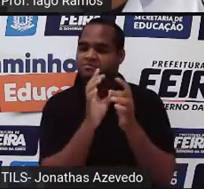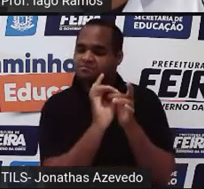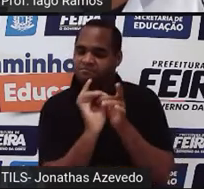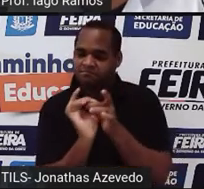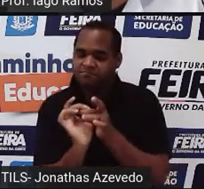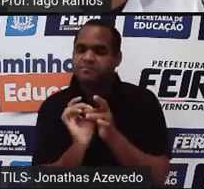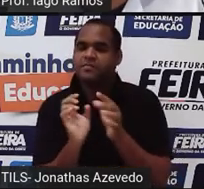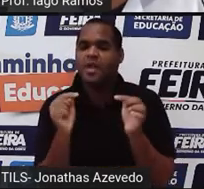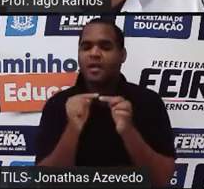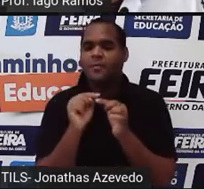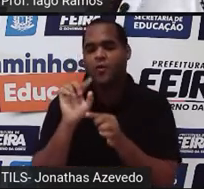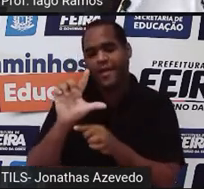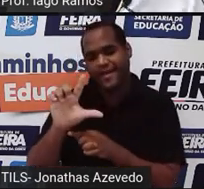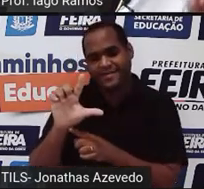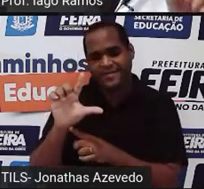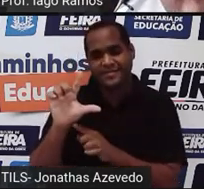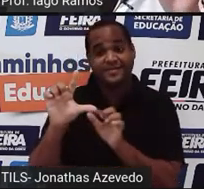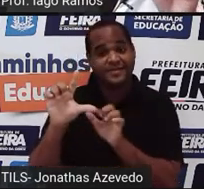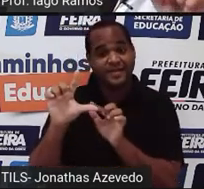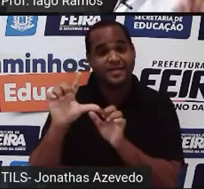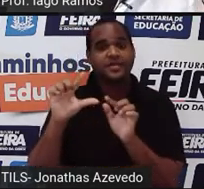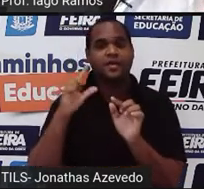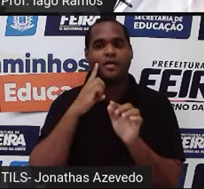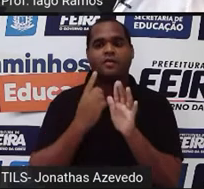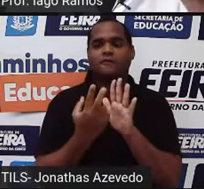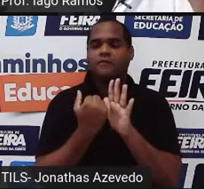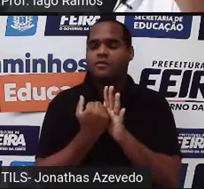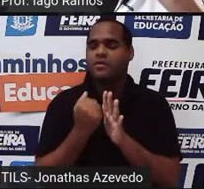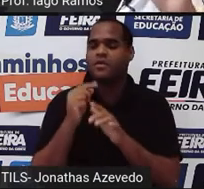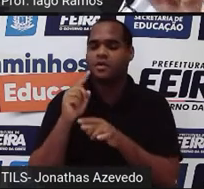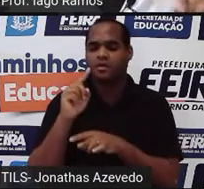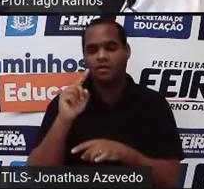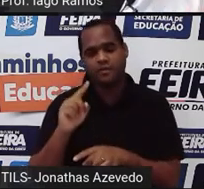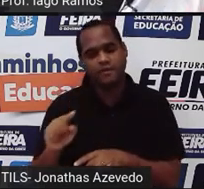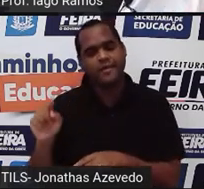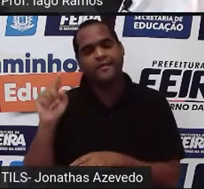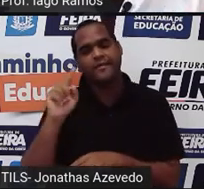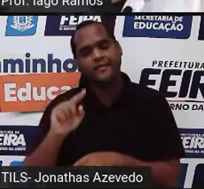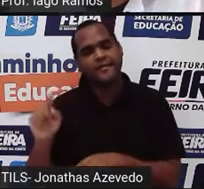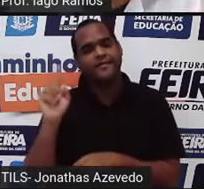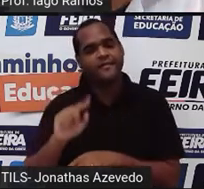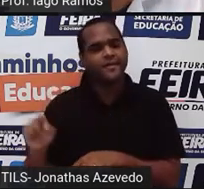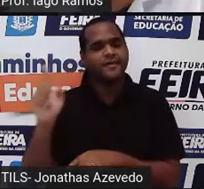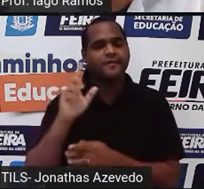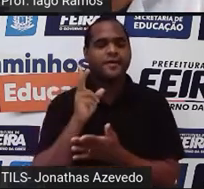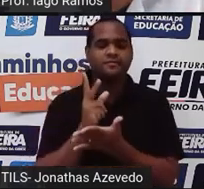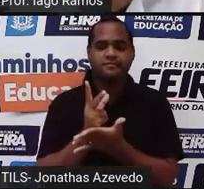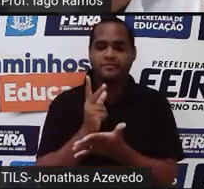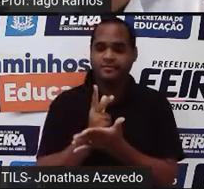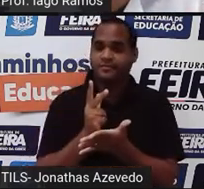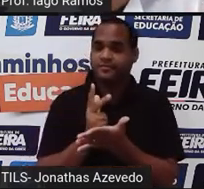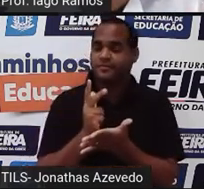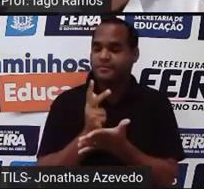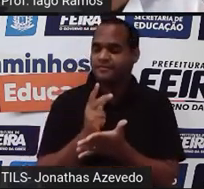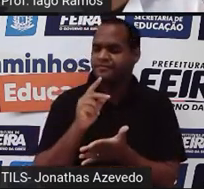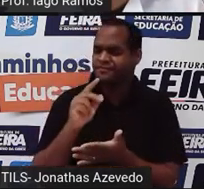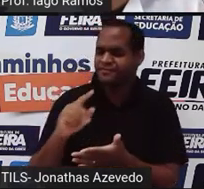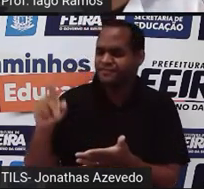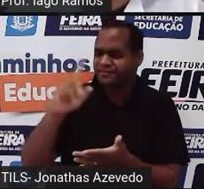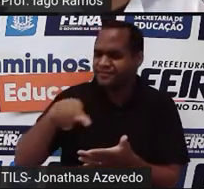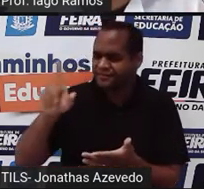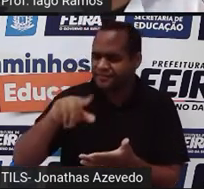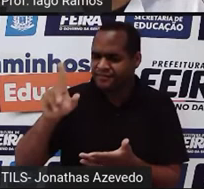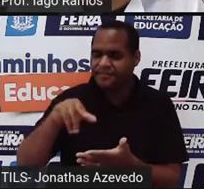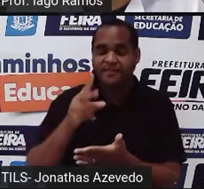a esse ponto L, que é onde a figura vai girar em volta desse ponto L, ó. ela foi girando